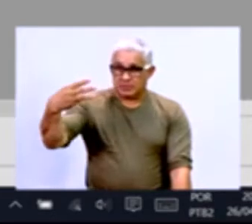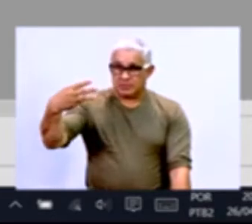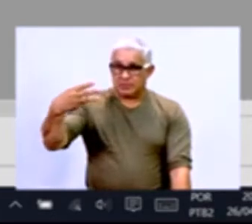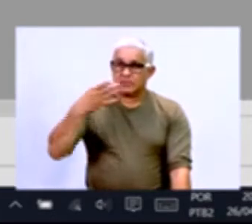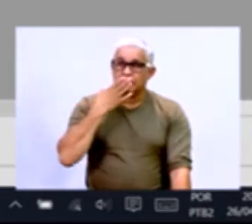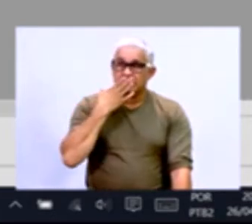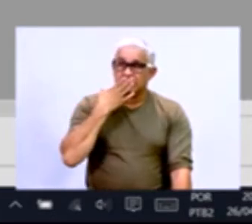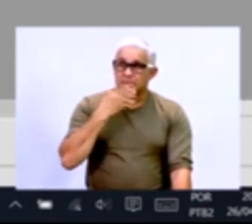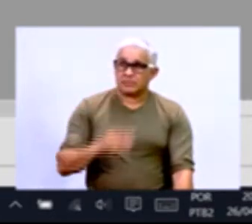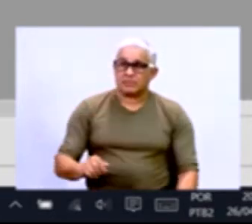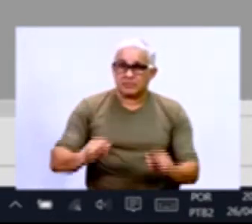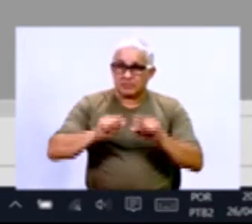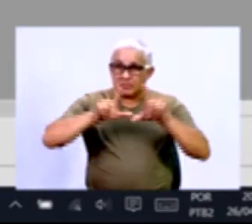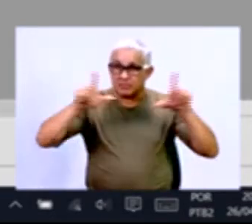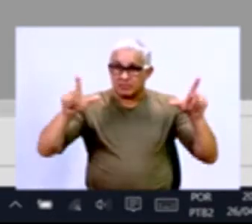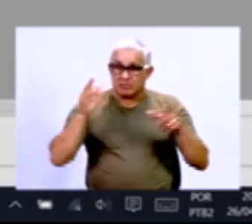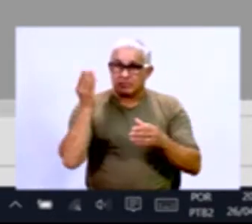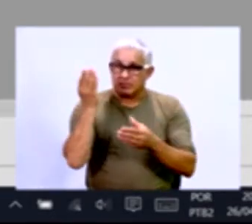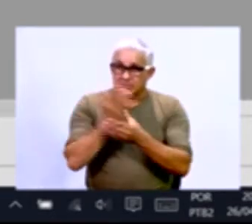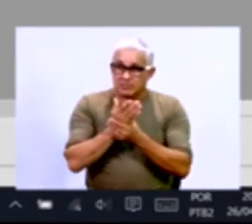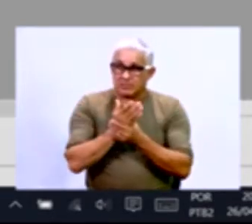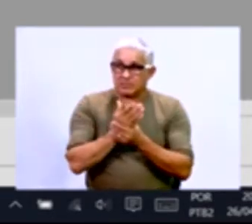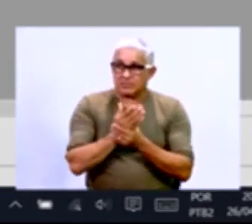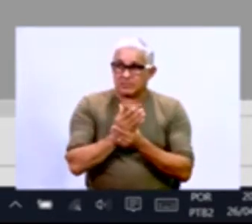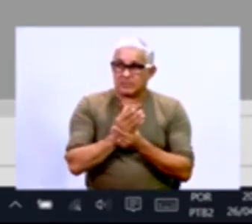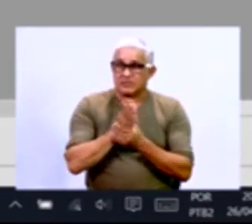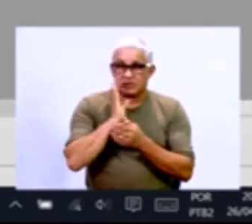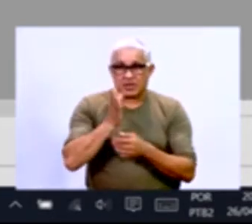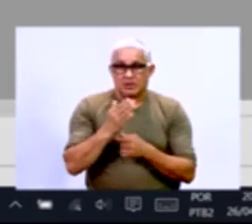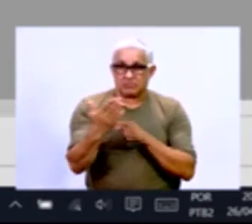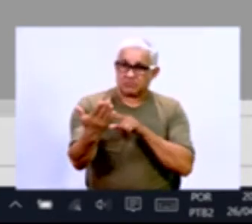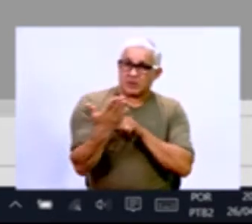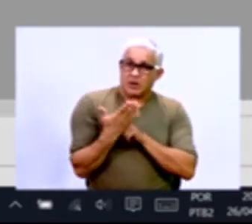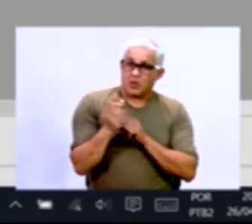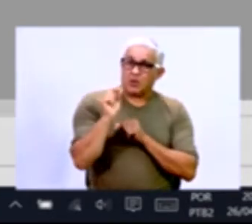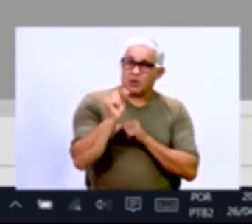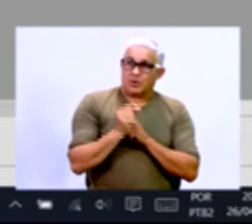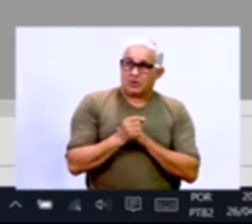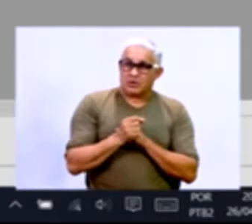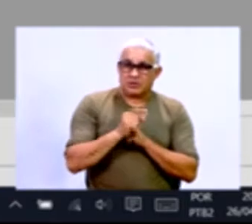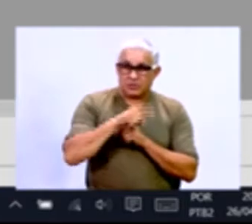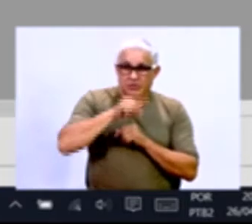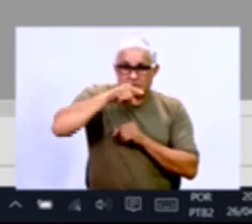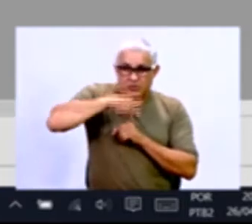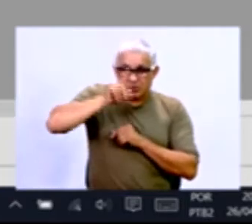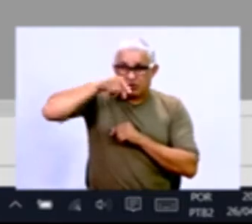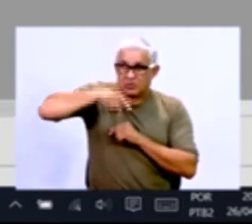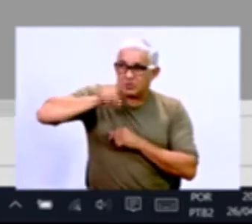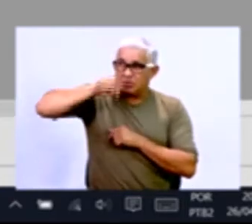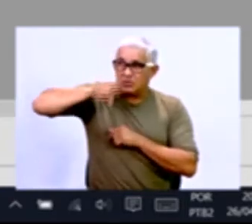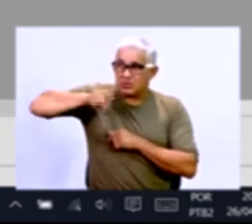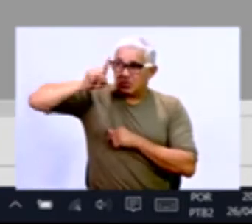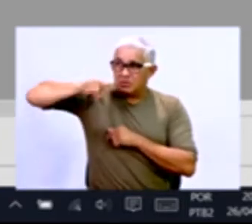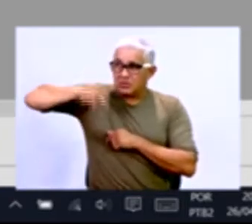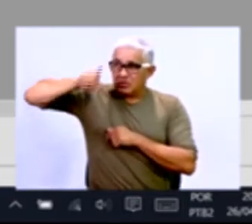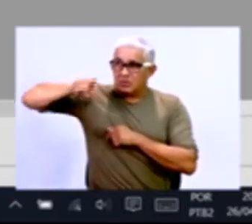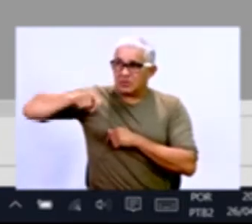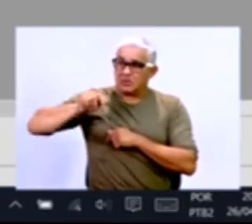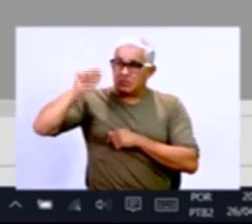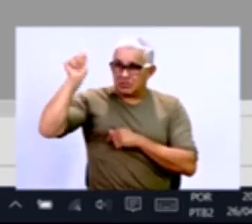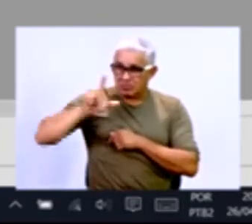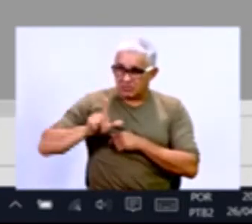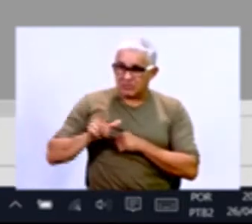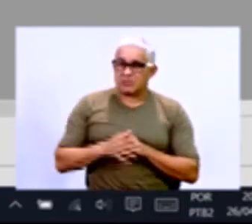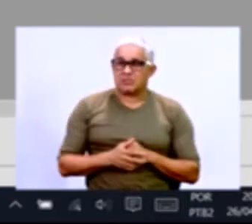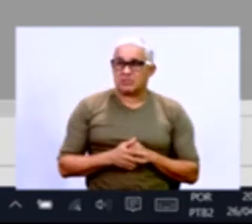quando eu abro o arquivo, quando eu importo o arquivo, ele já traz aqui as ondas, né? Ele já traz